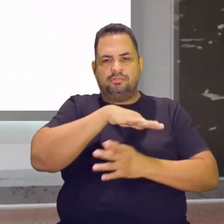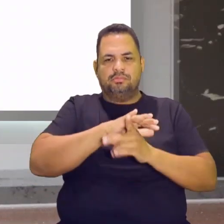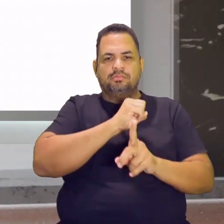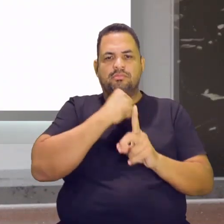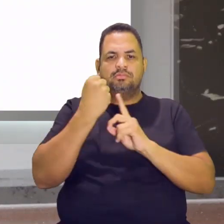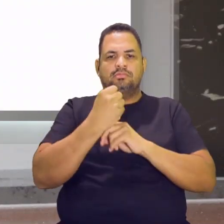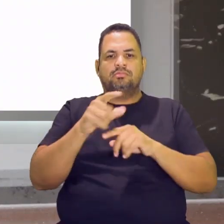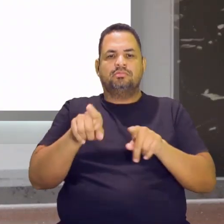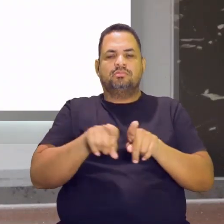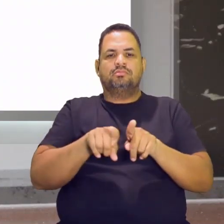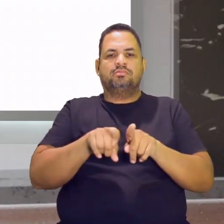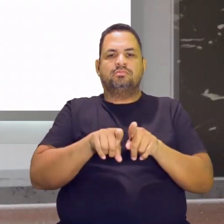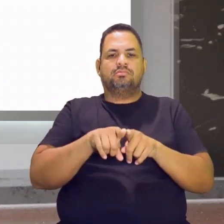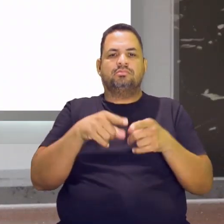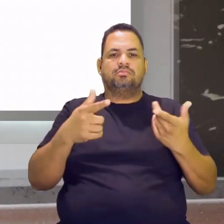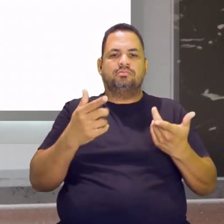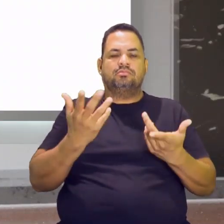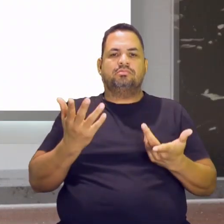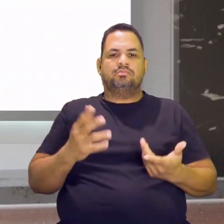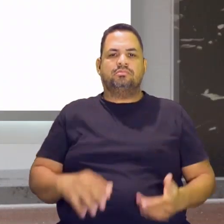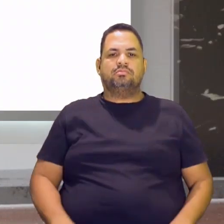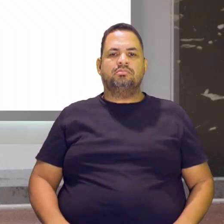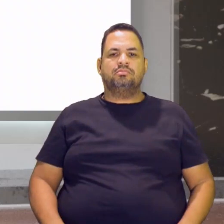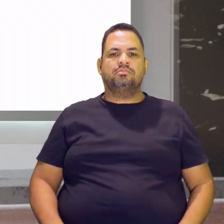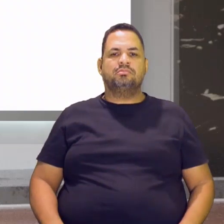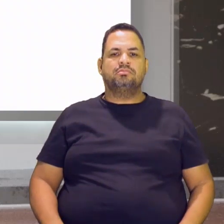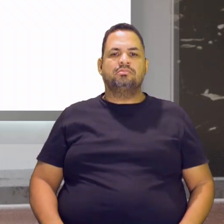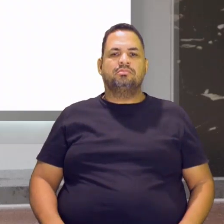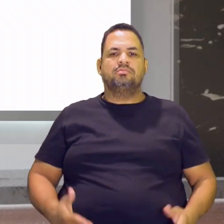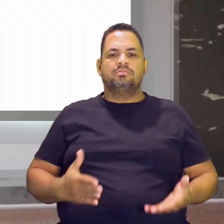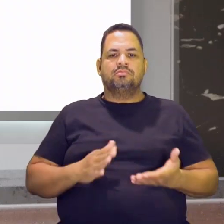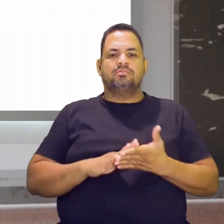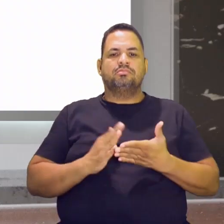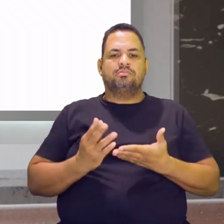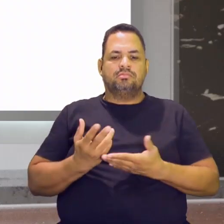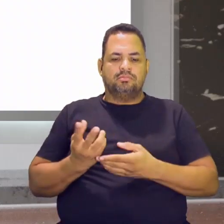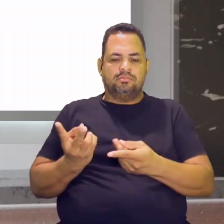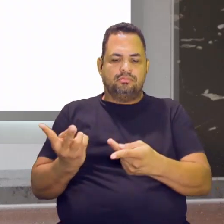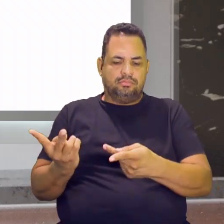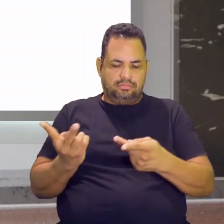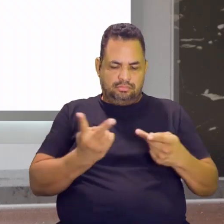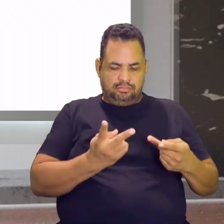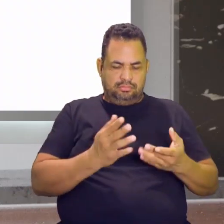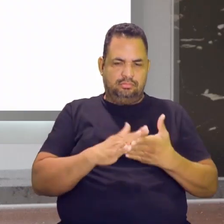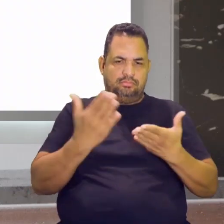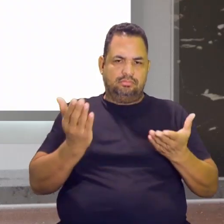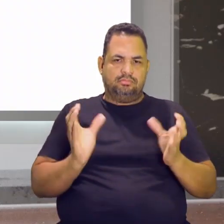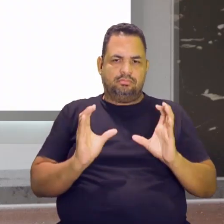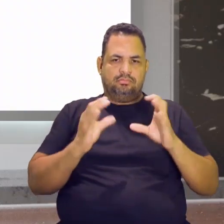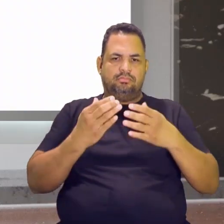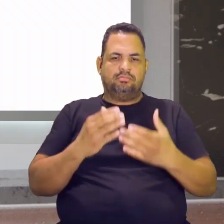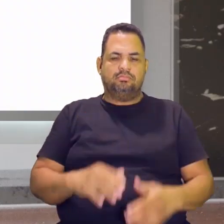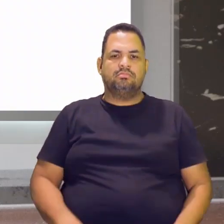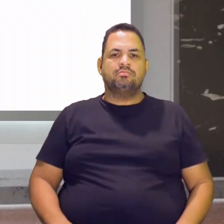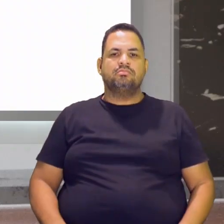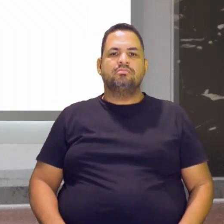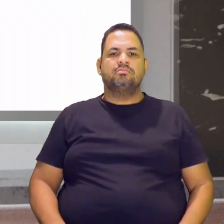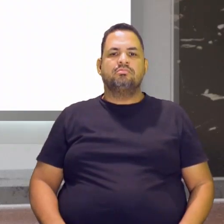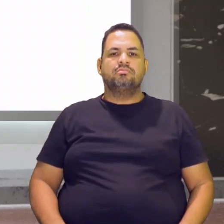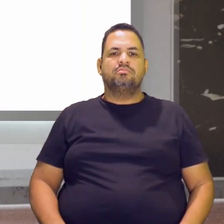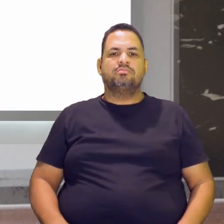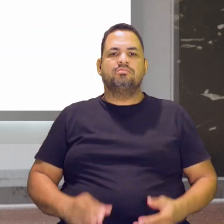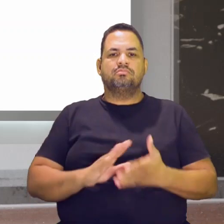e automaticamente eles vão sendo, né, convidados a estar nessas